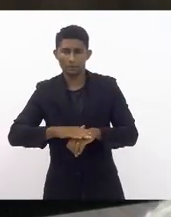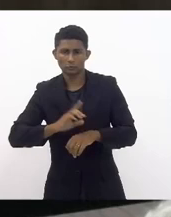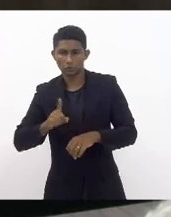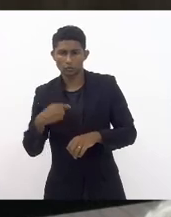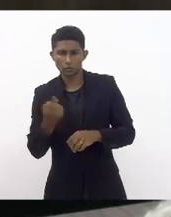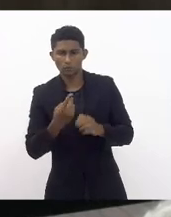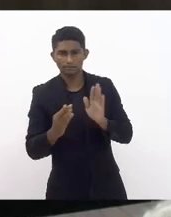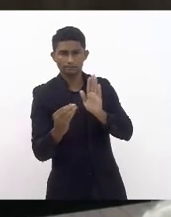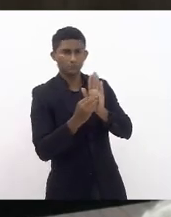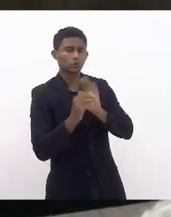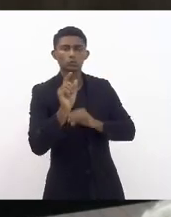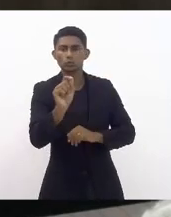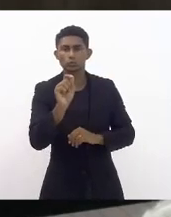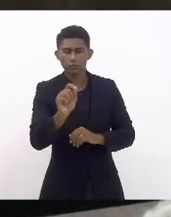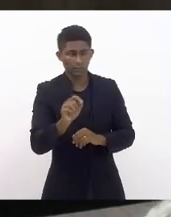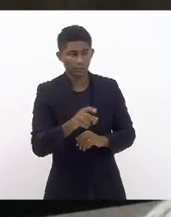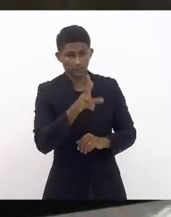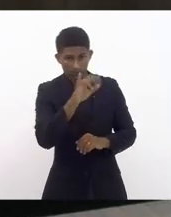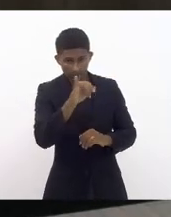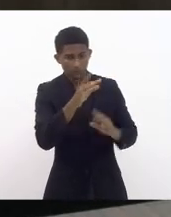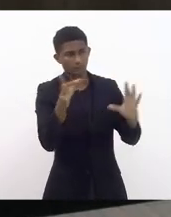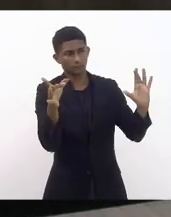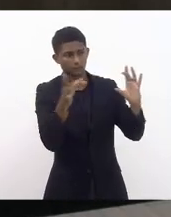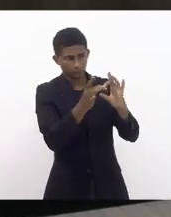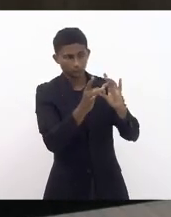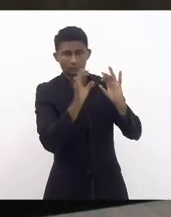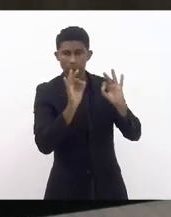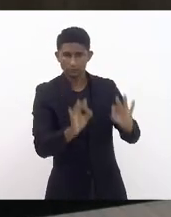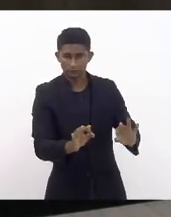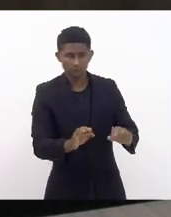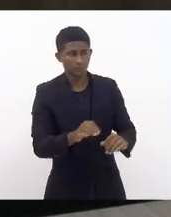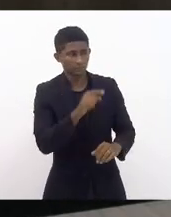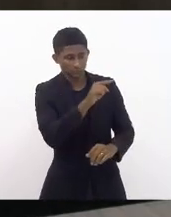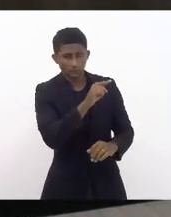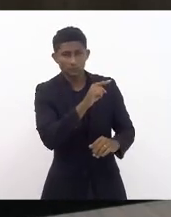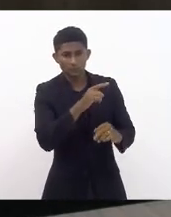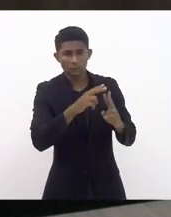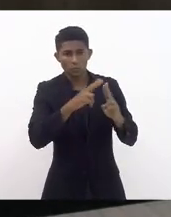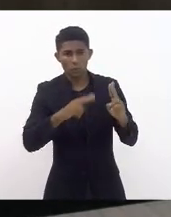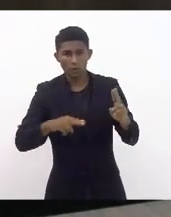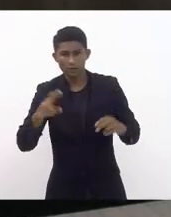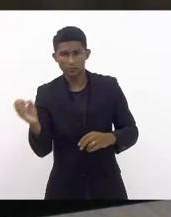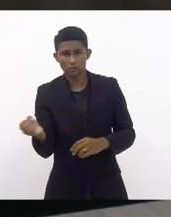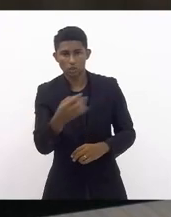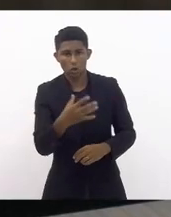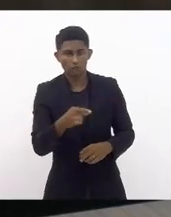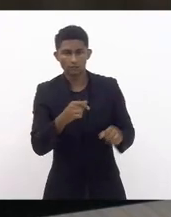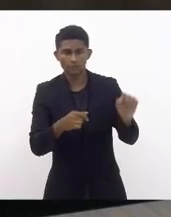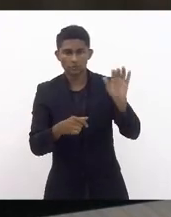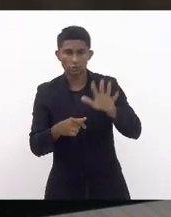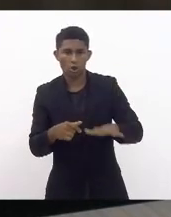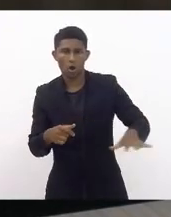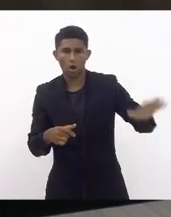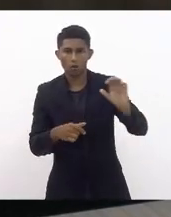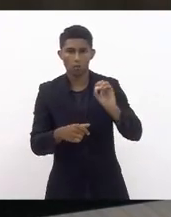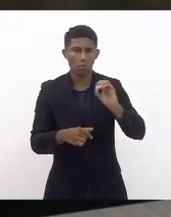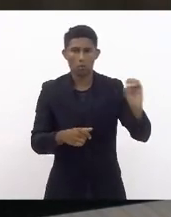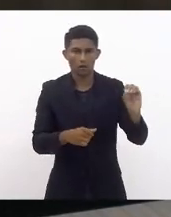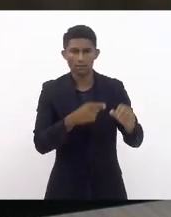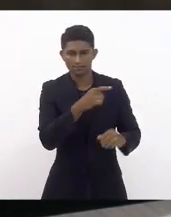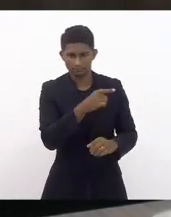com a incorporação, a nova unidade da UERJ na Zona Oeste não pode